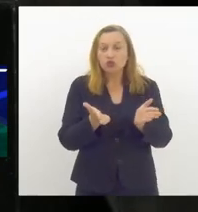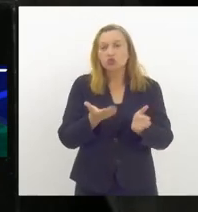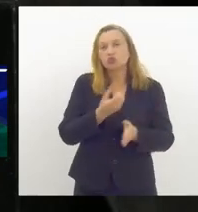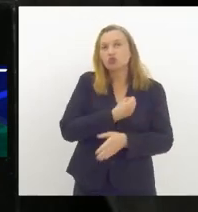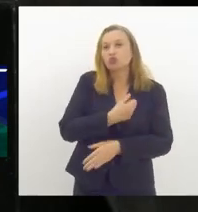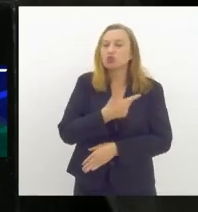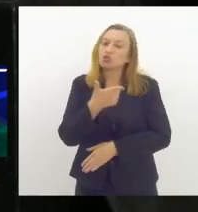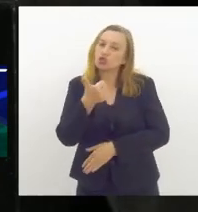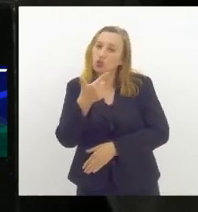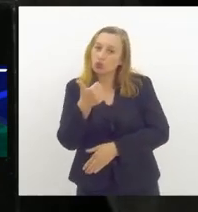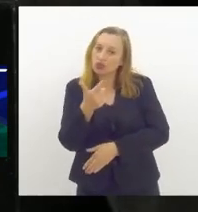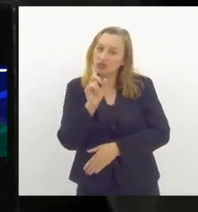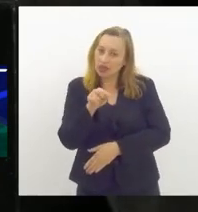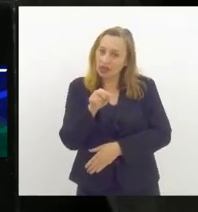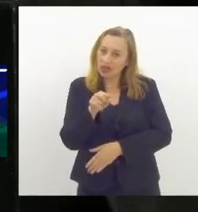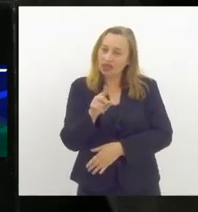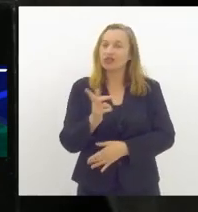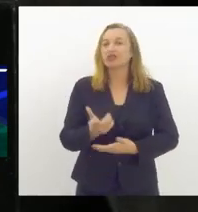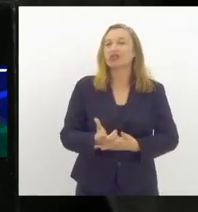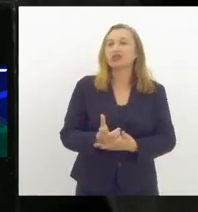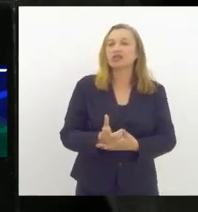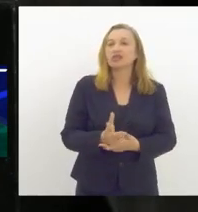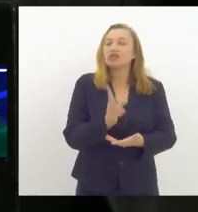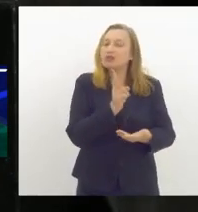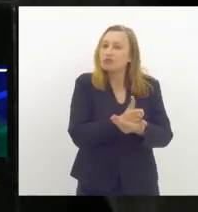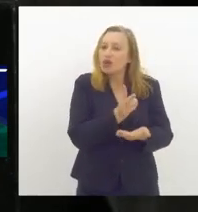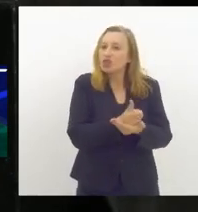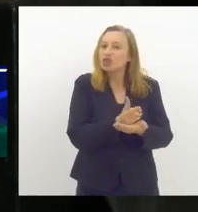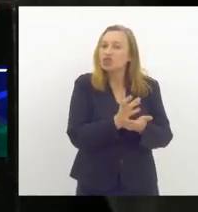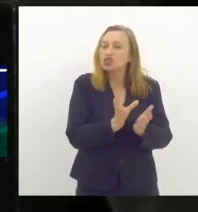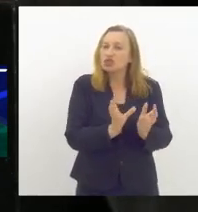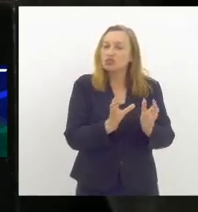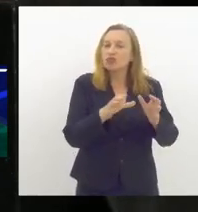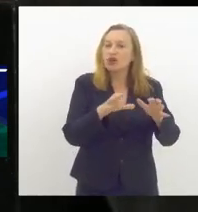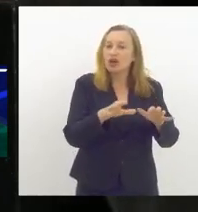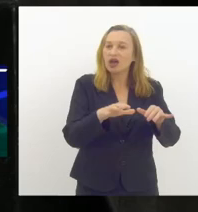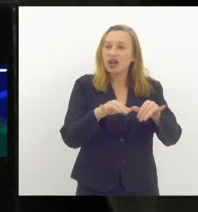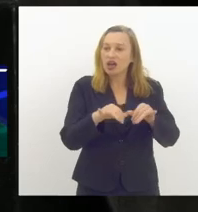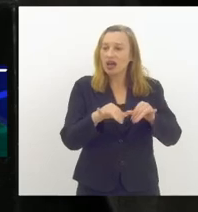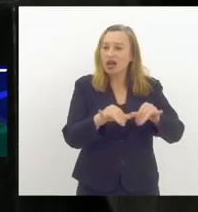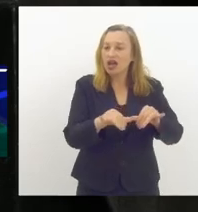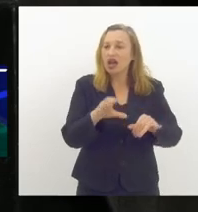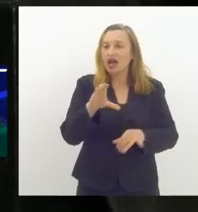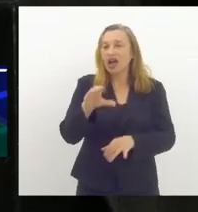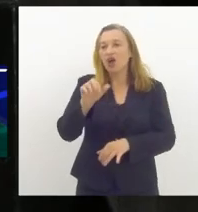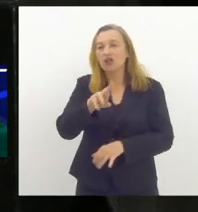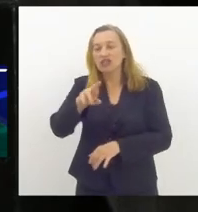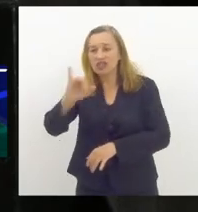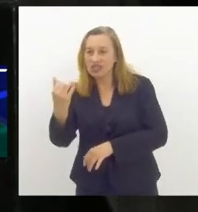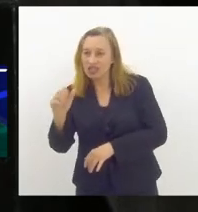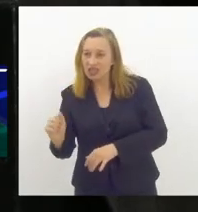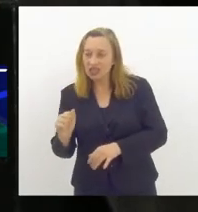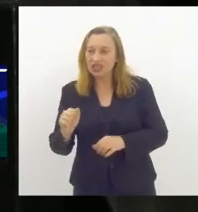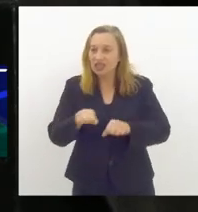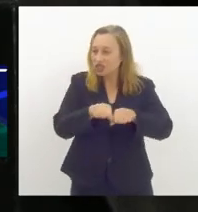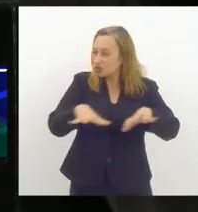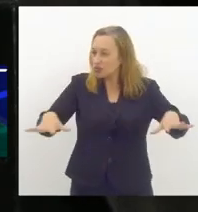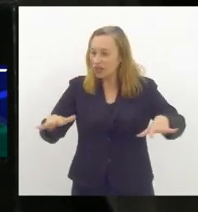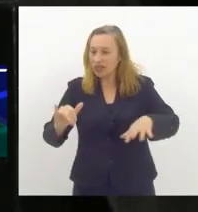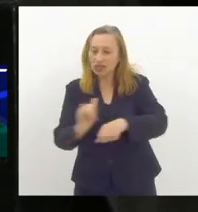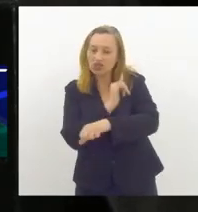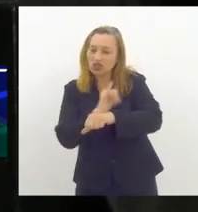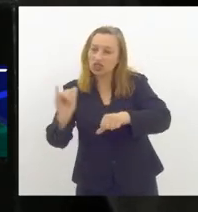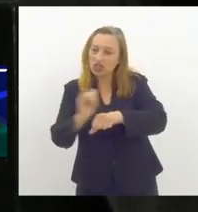número de doze não é nós mesmas em carrocinhas padronizadas espalhadas em Pontos estratégicos